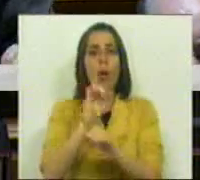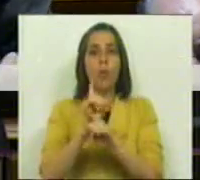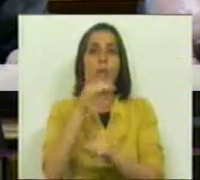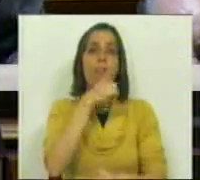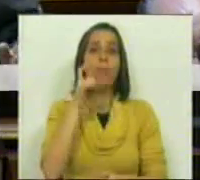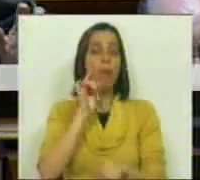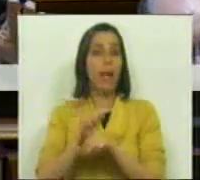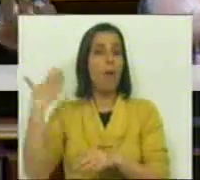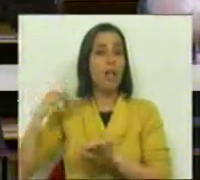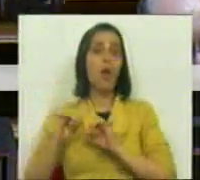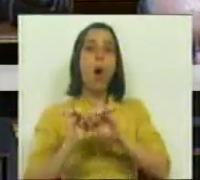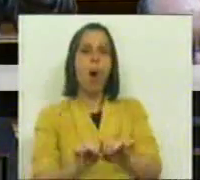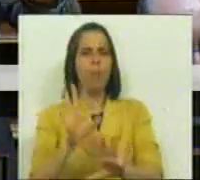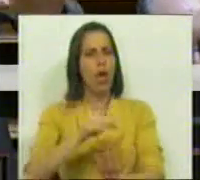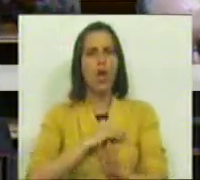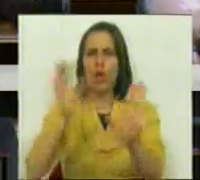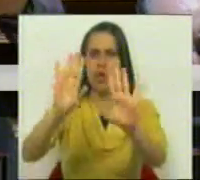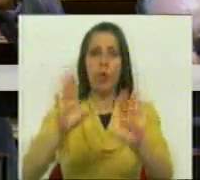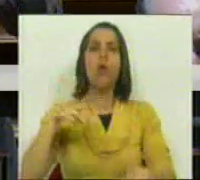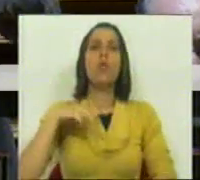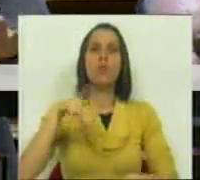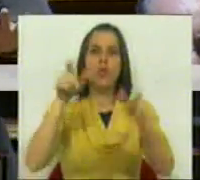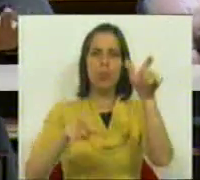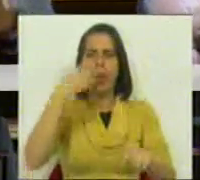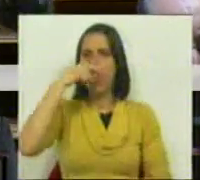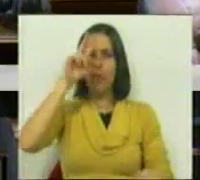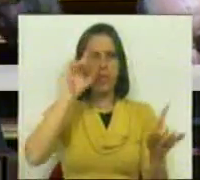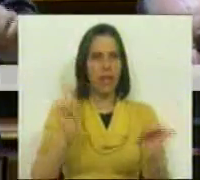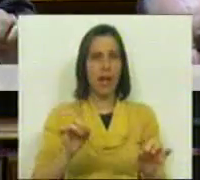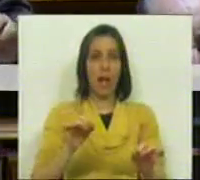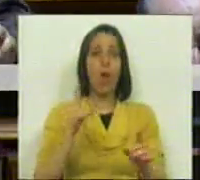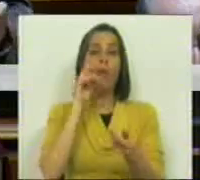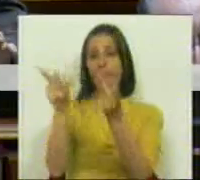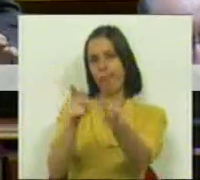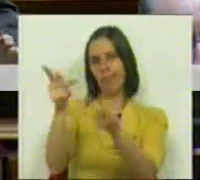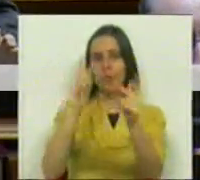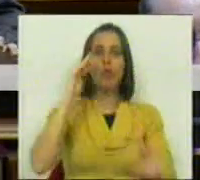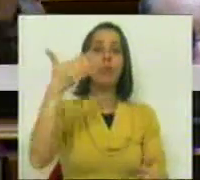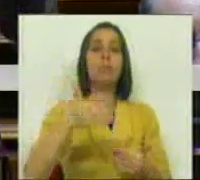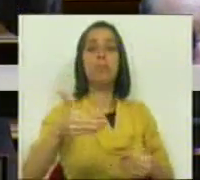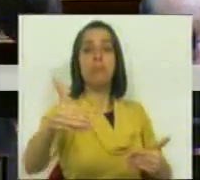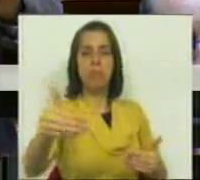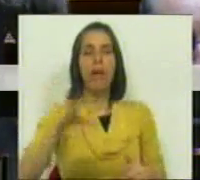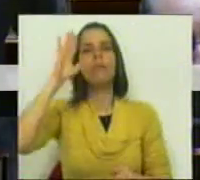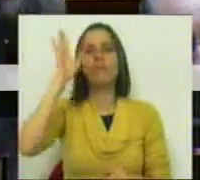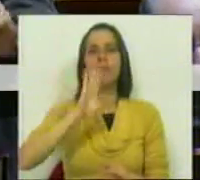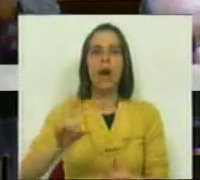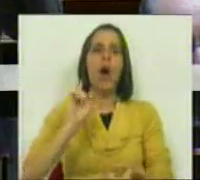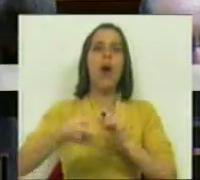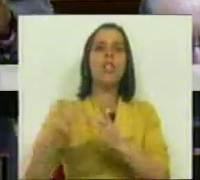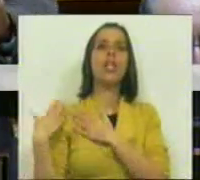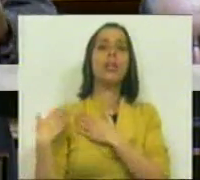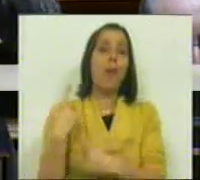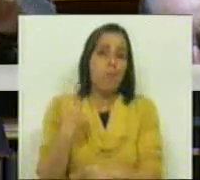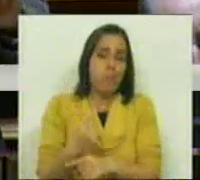tinham prometido quando estavam na oposição. Não se preocupem, os portugueses não se enganarão quando vos avaliarem no futuro próximo e saberão as responsabilidades